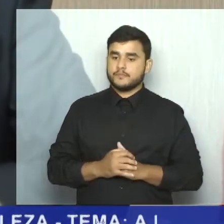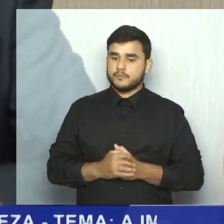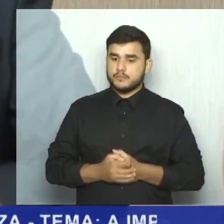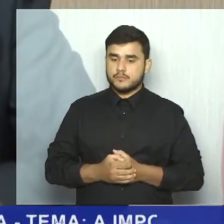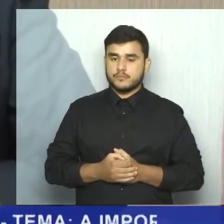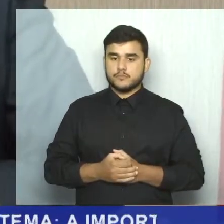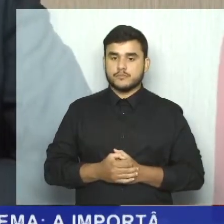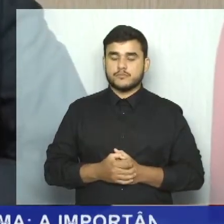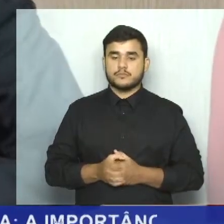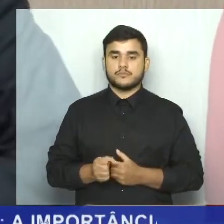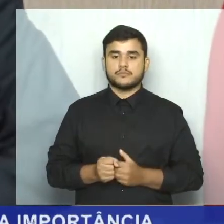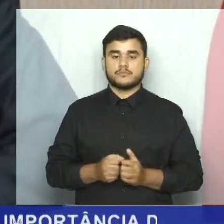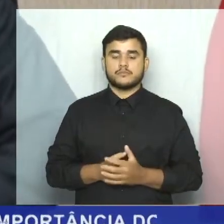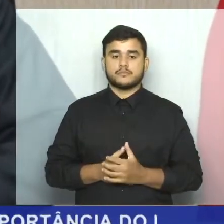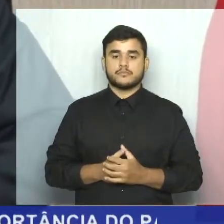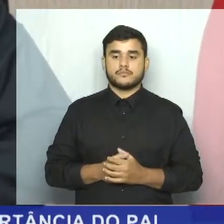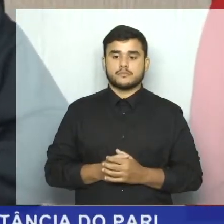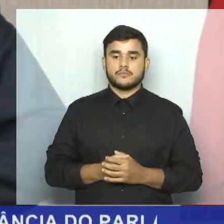Gostaria de